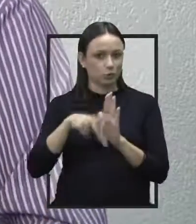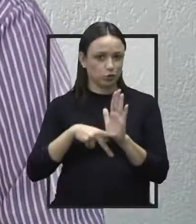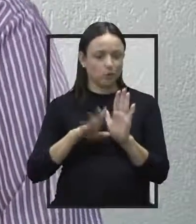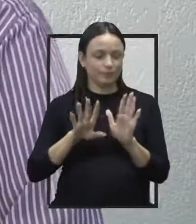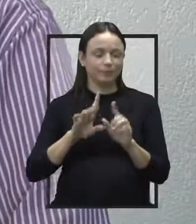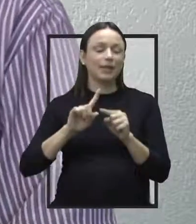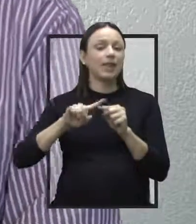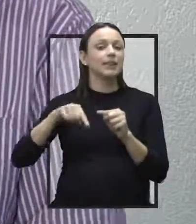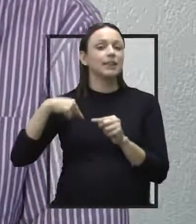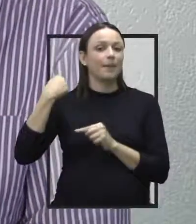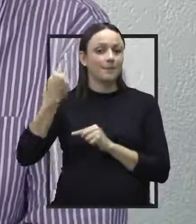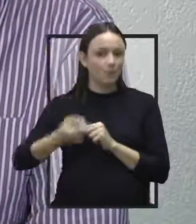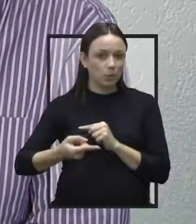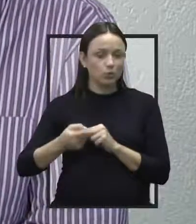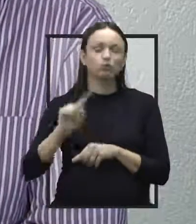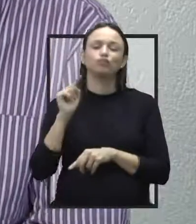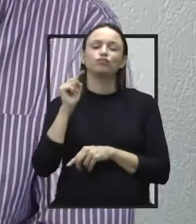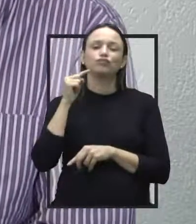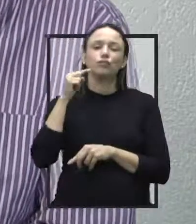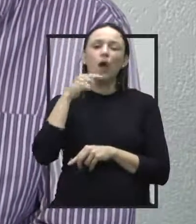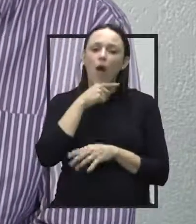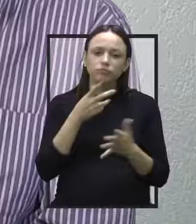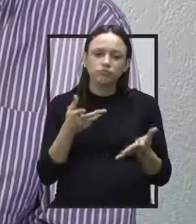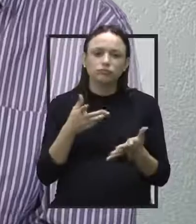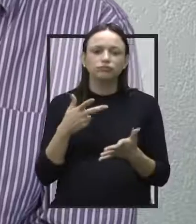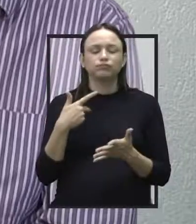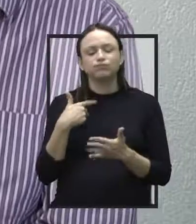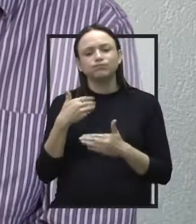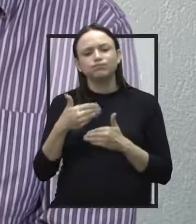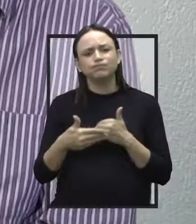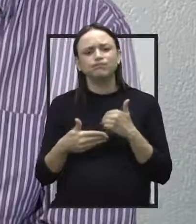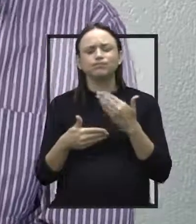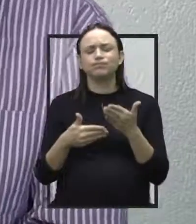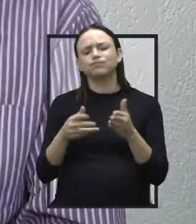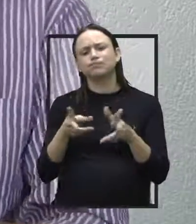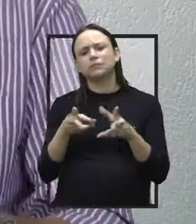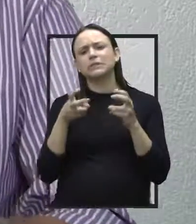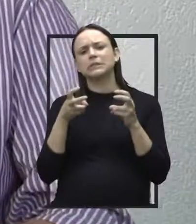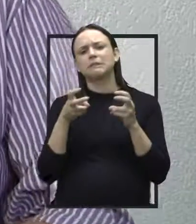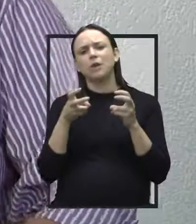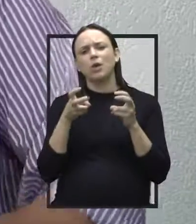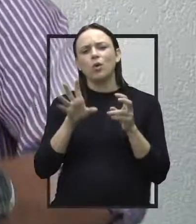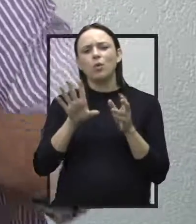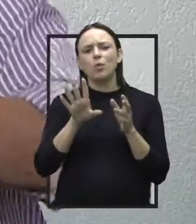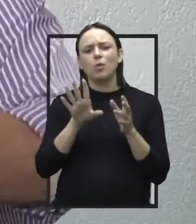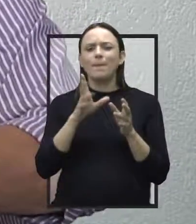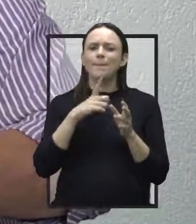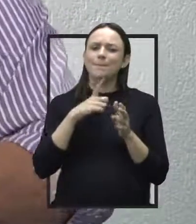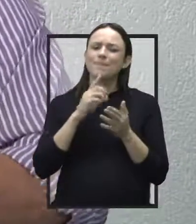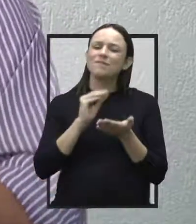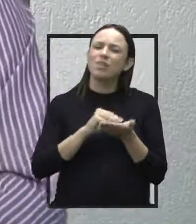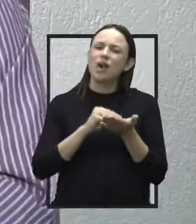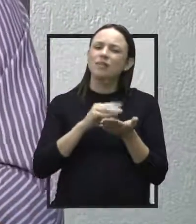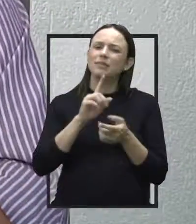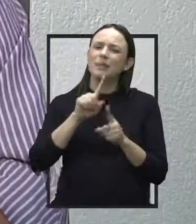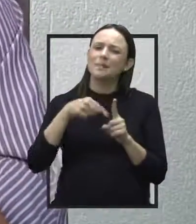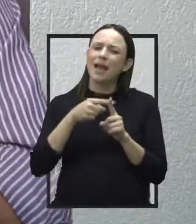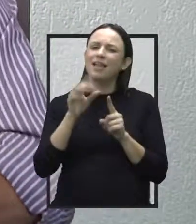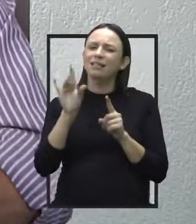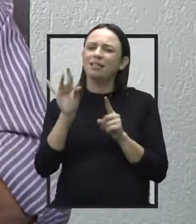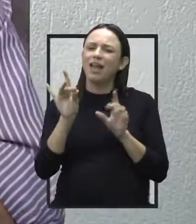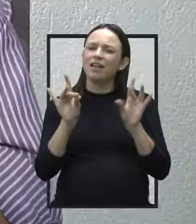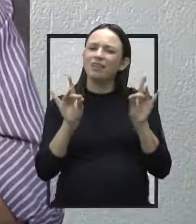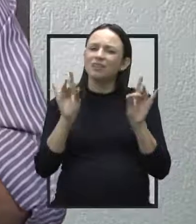Depois, é óbvio que a gente caminhando, a gente percebeu que tinha que ter, assim, mais alguns detalhes, teriam que